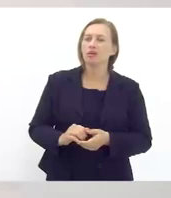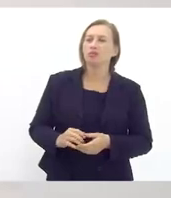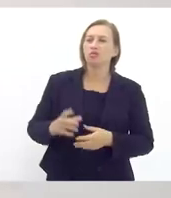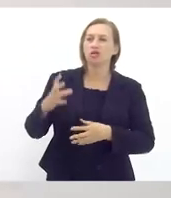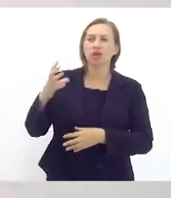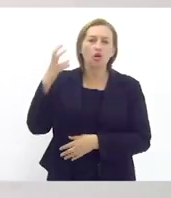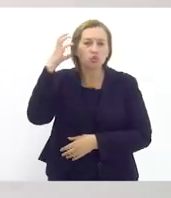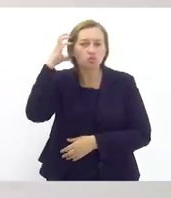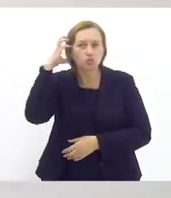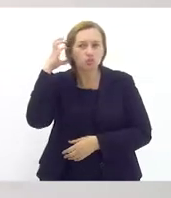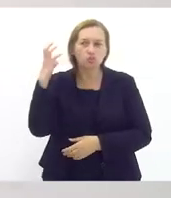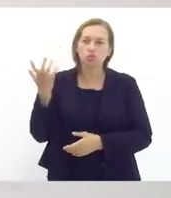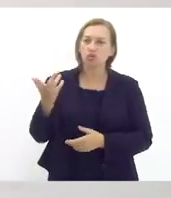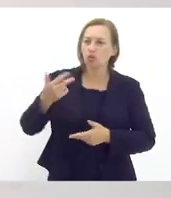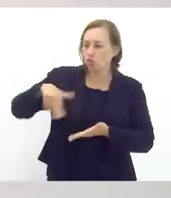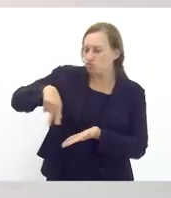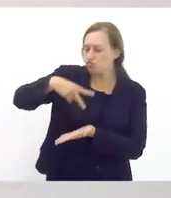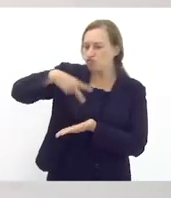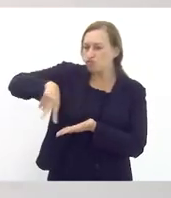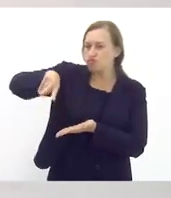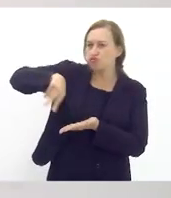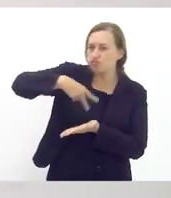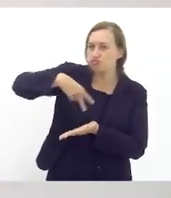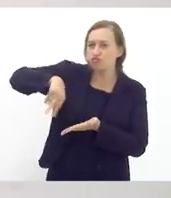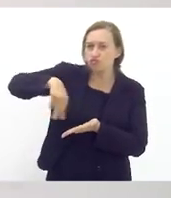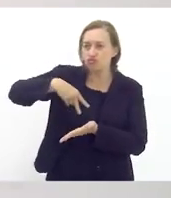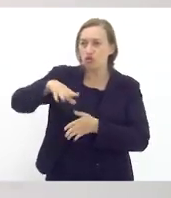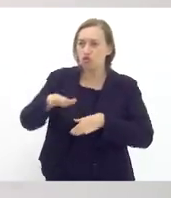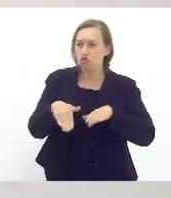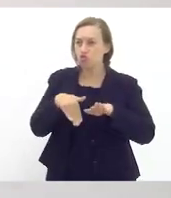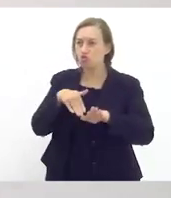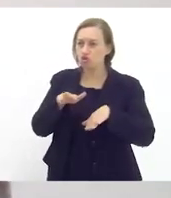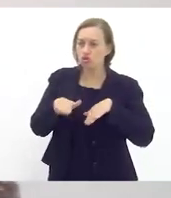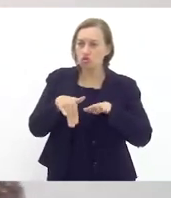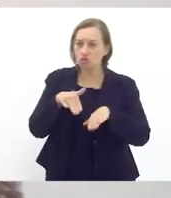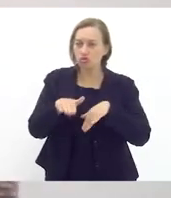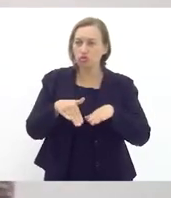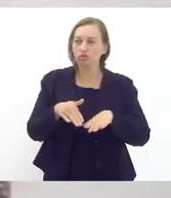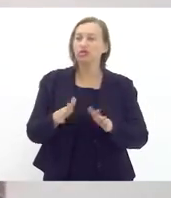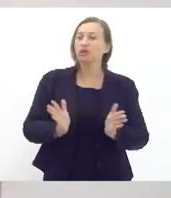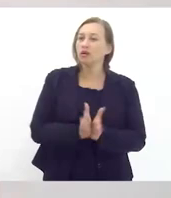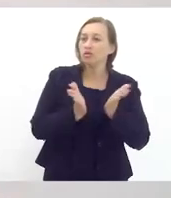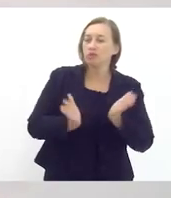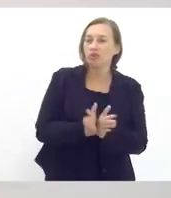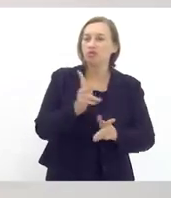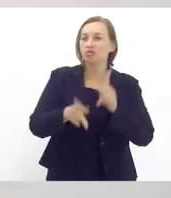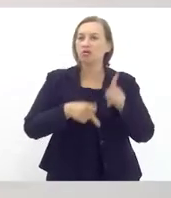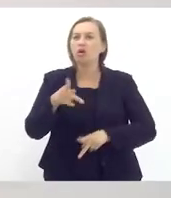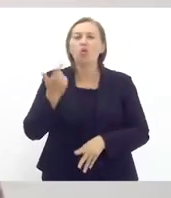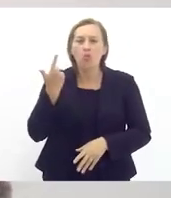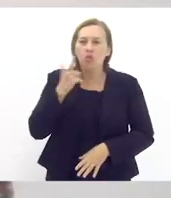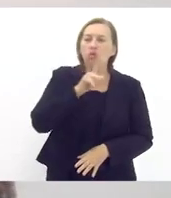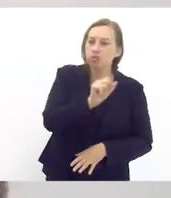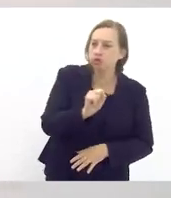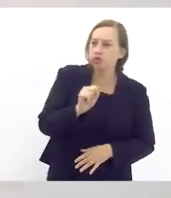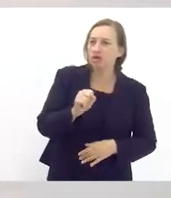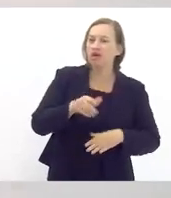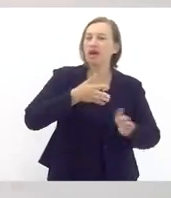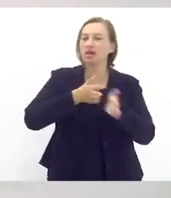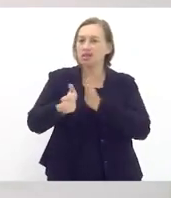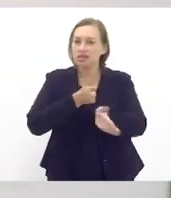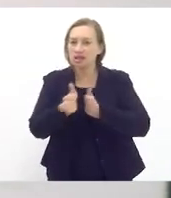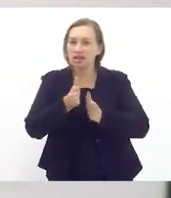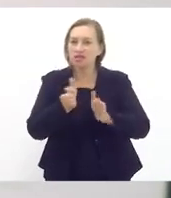faz a sua dança o seu passinho Então é assim que o povo pobre consegue ter o mínimo de acesso